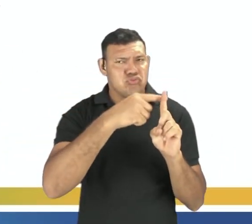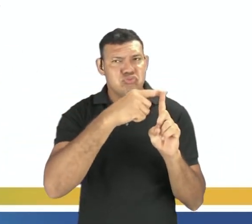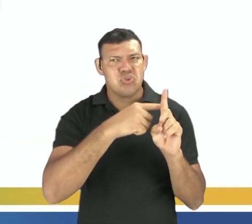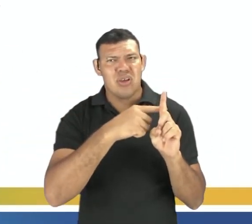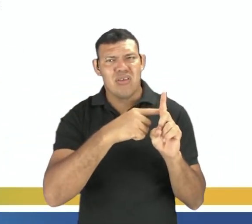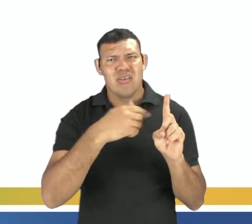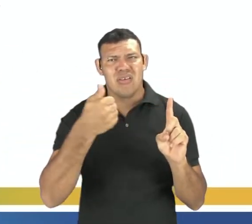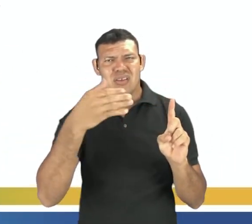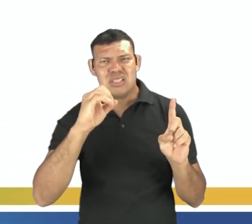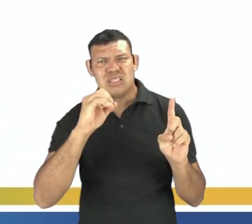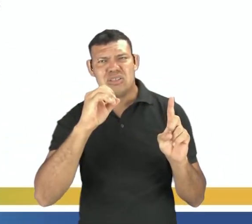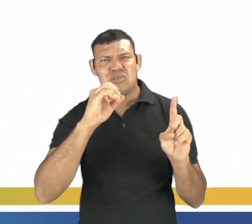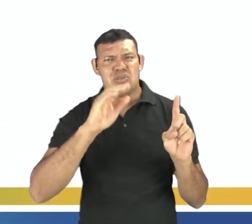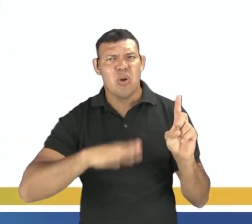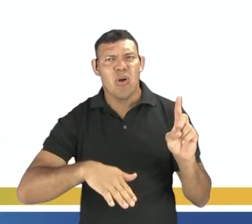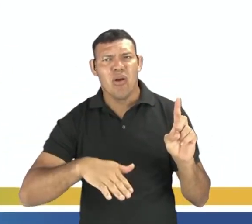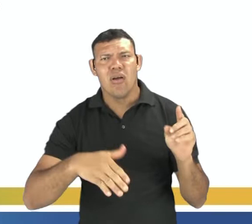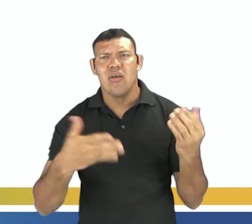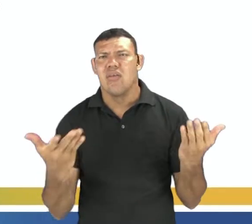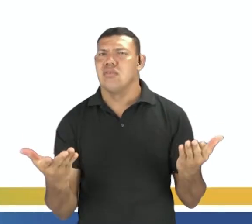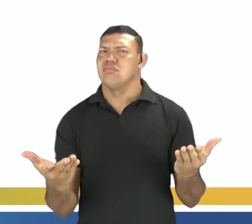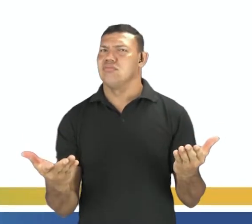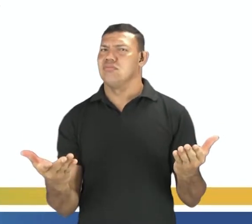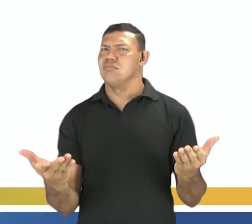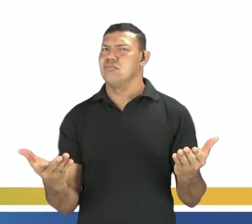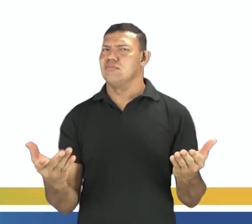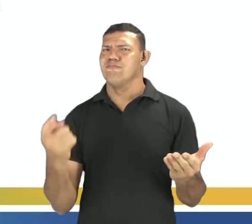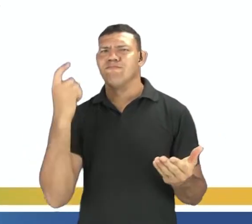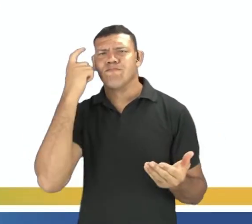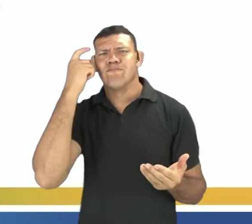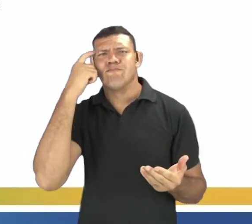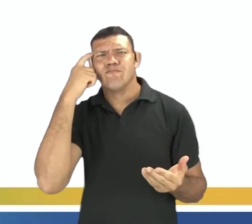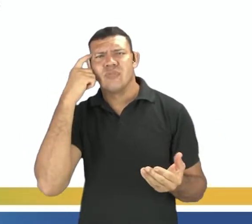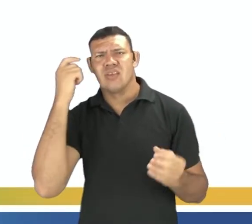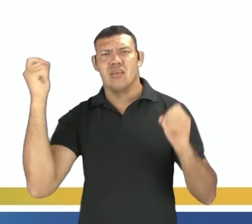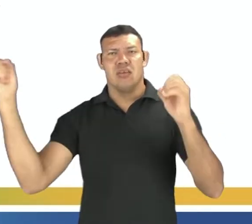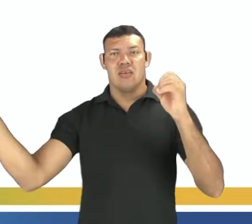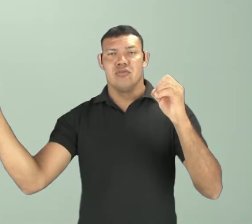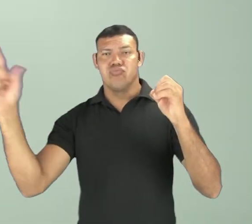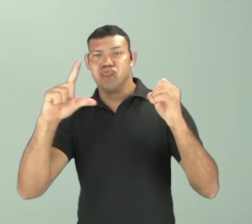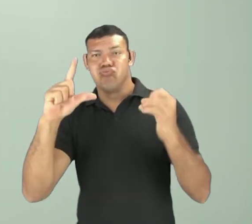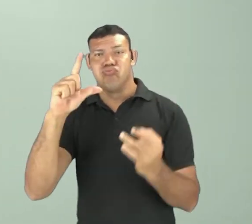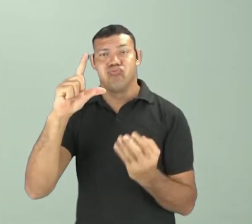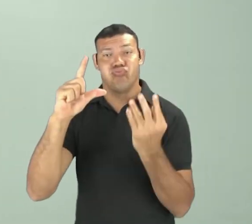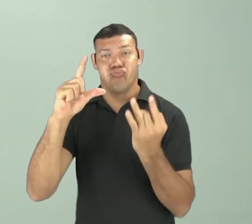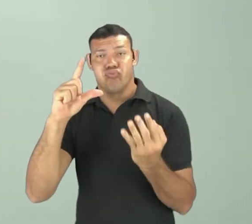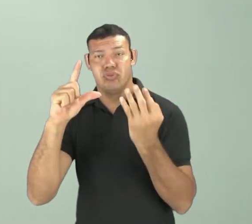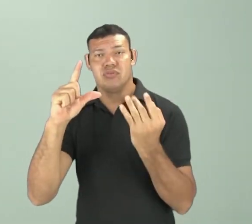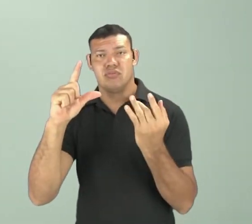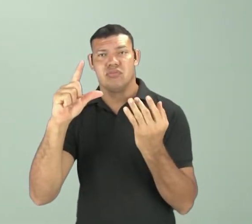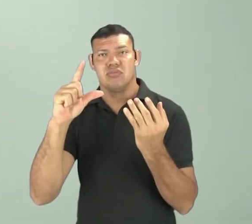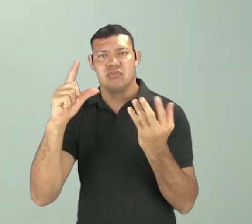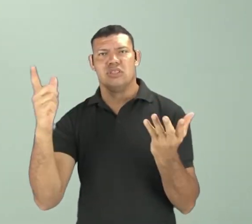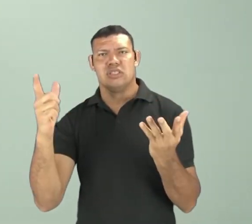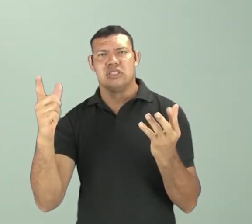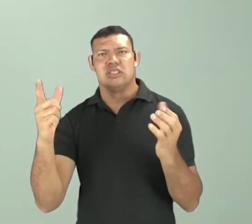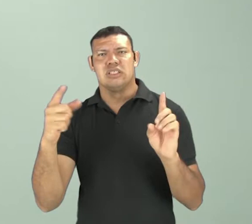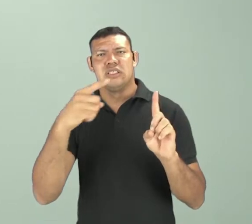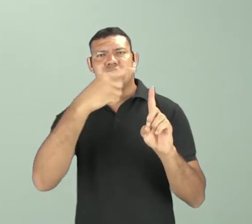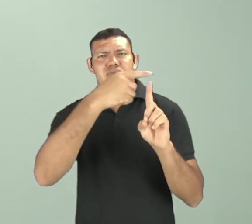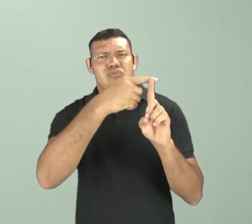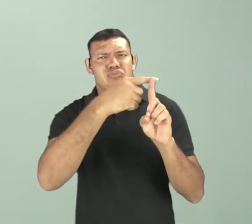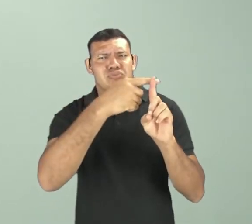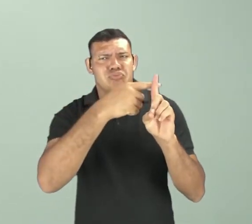graus Celsius negativo. Então, veja o seguinte, se não existisse o efeito estufa, o nosso planeta teria uma